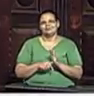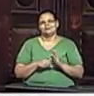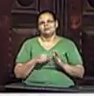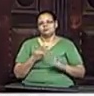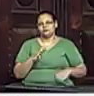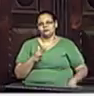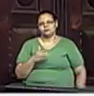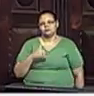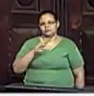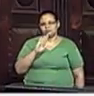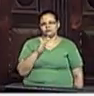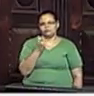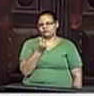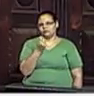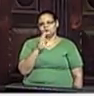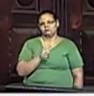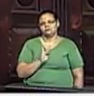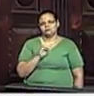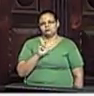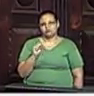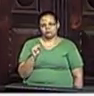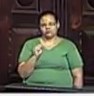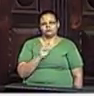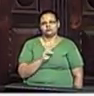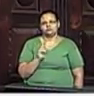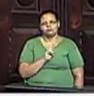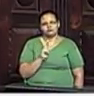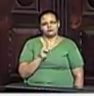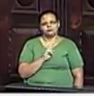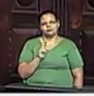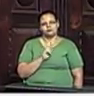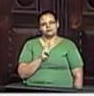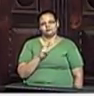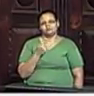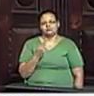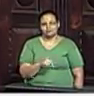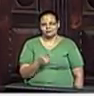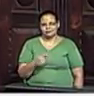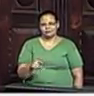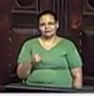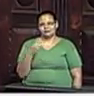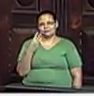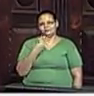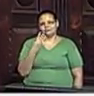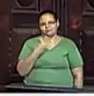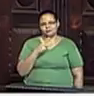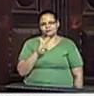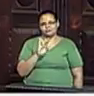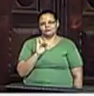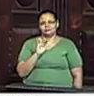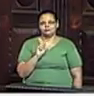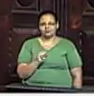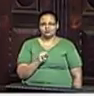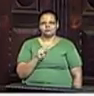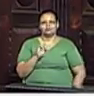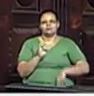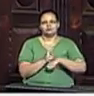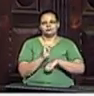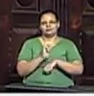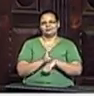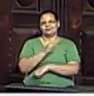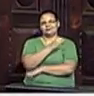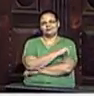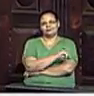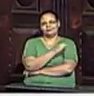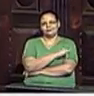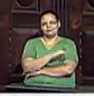são mais de 6 bilhões de reais. Desses, 3 bilhões no Estado do Rio de Janeiro